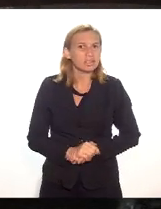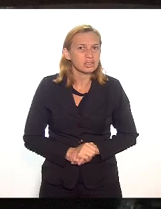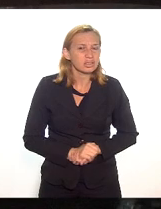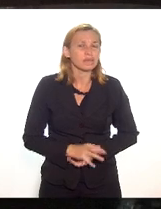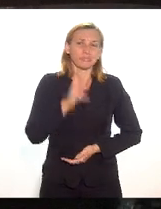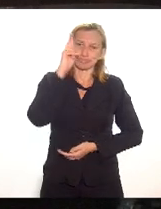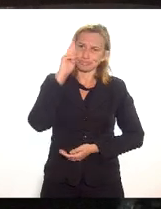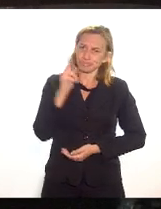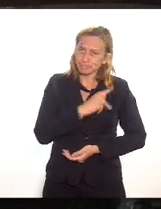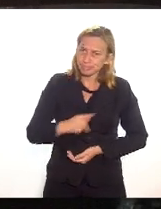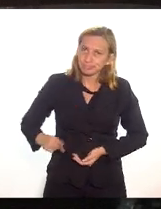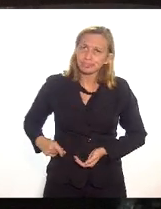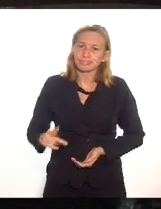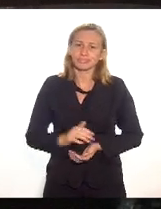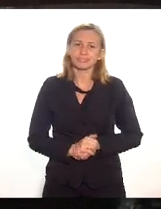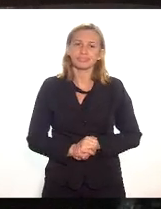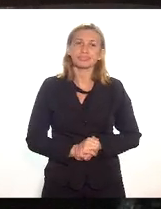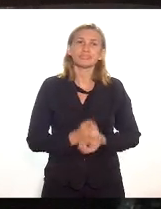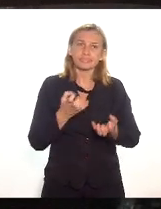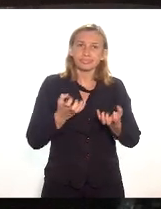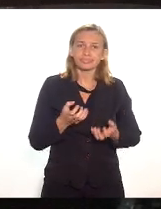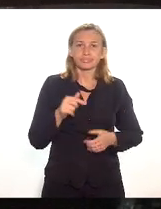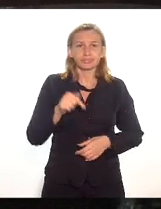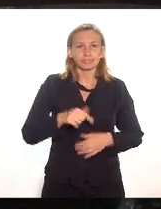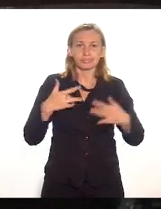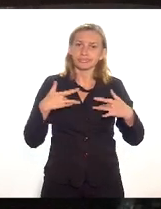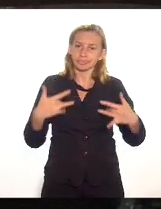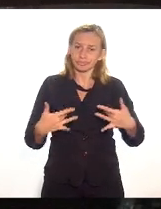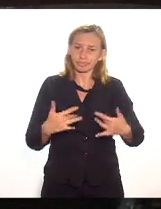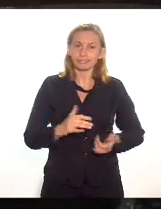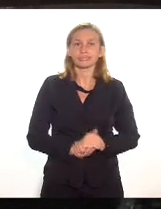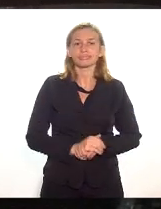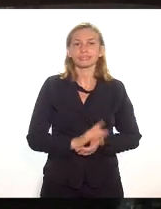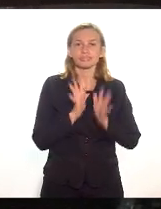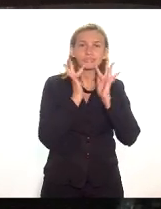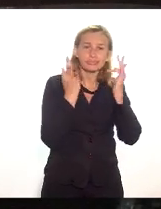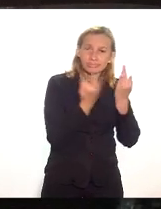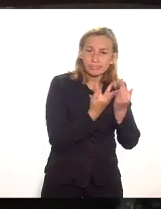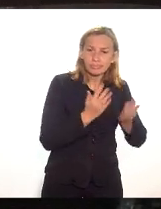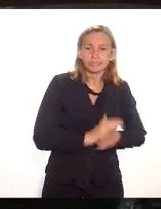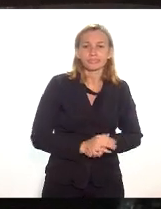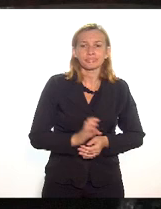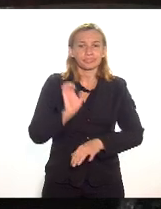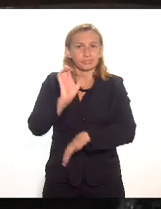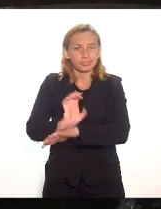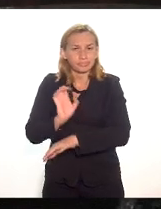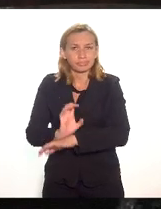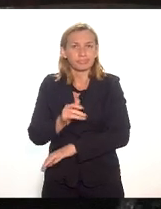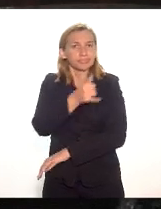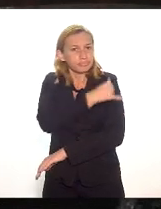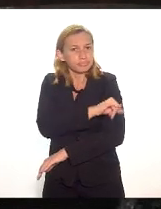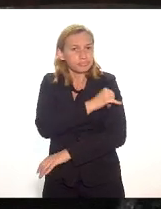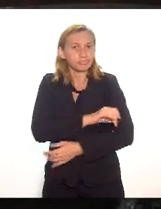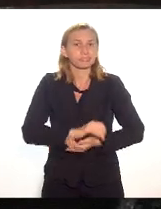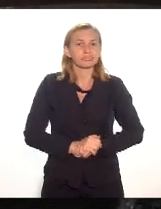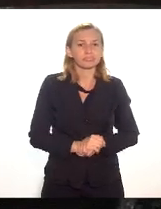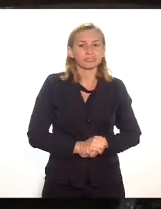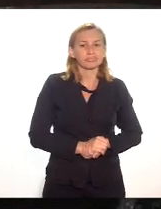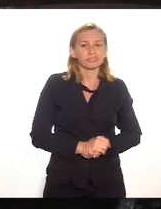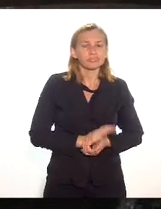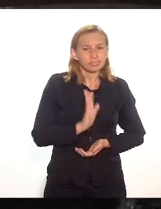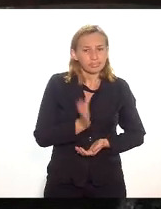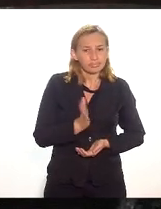Senhor presidente, quero aqui também me solidarizar a essas famílias, que no Estado do Rio de Janeiro já passa